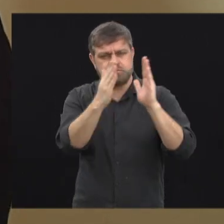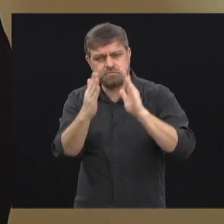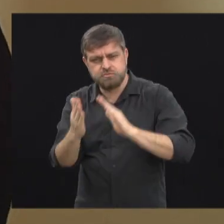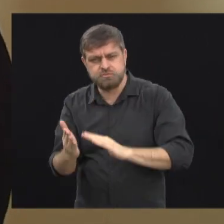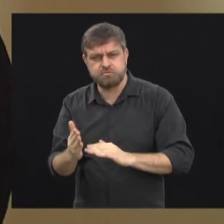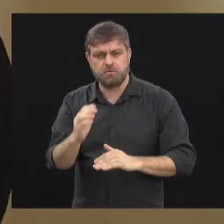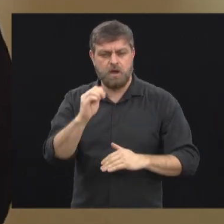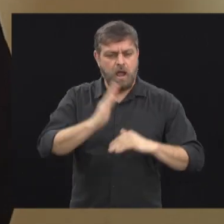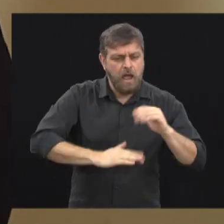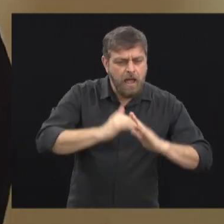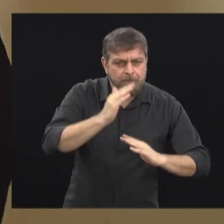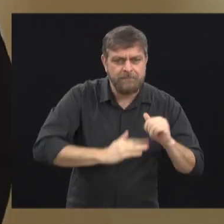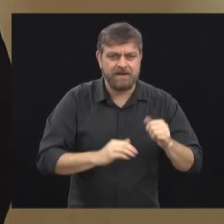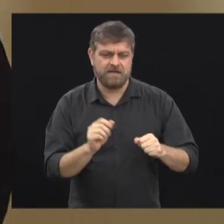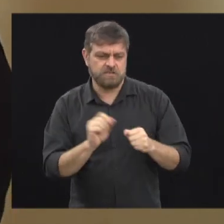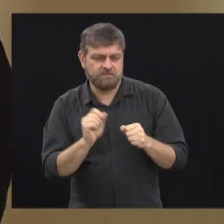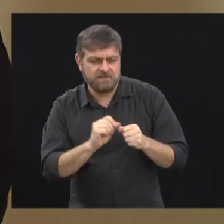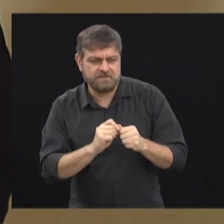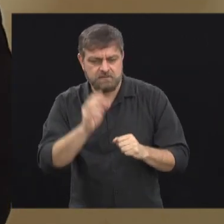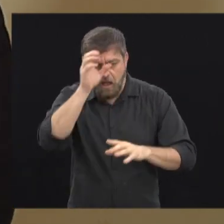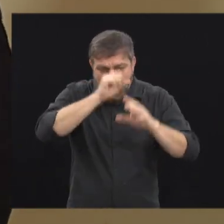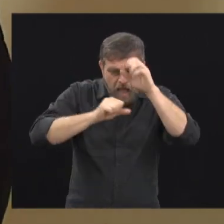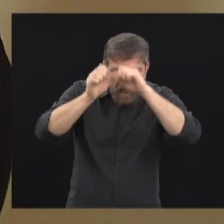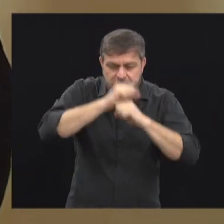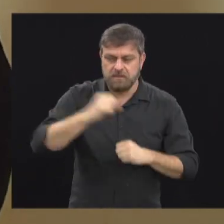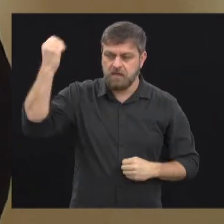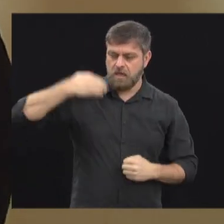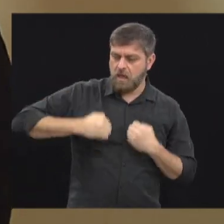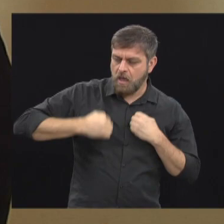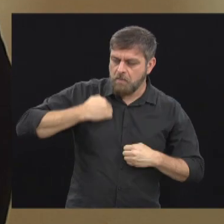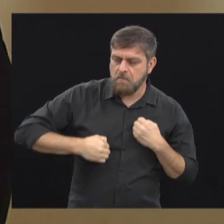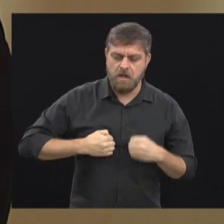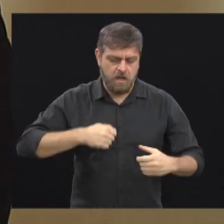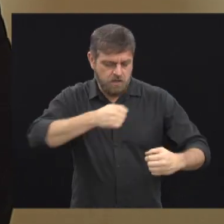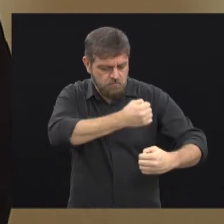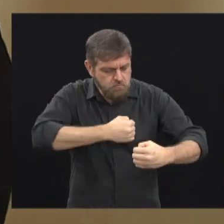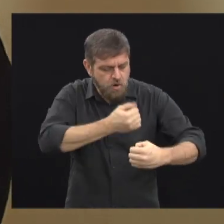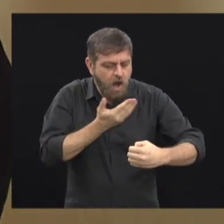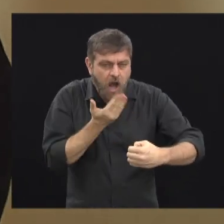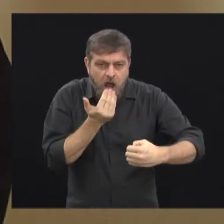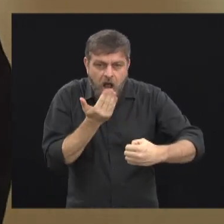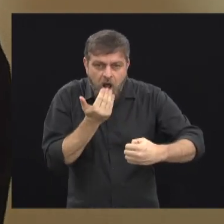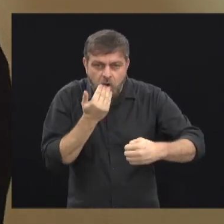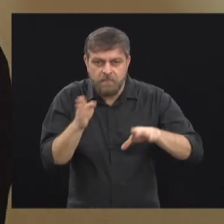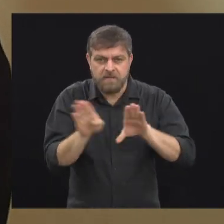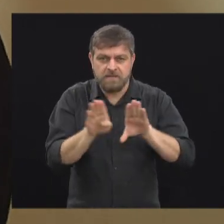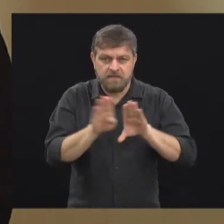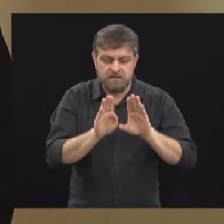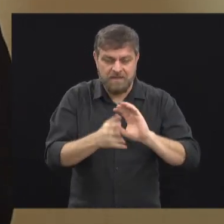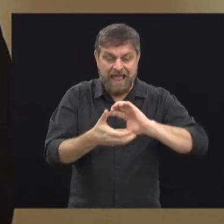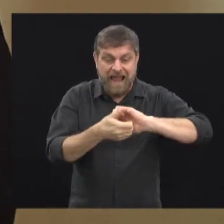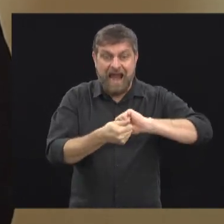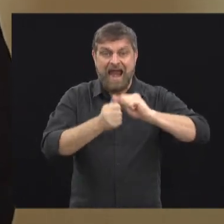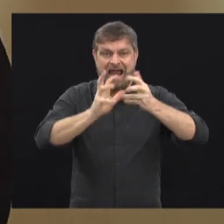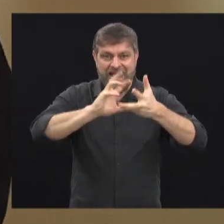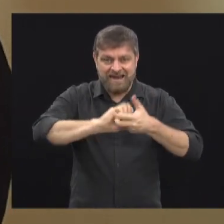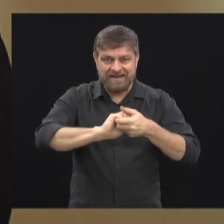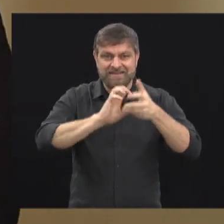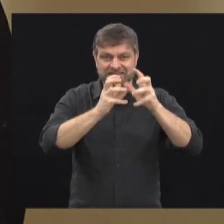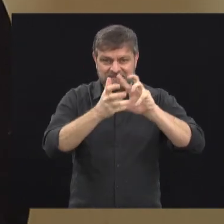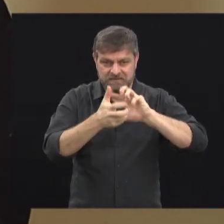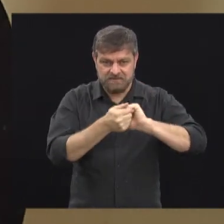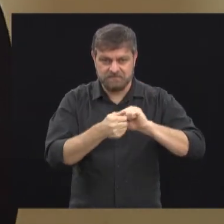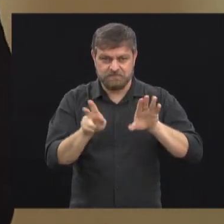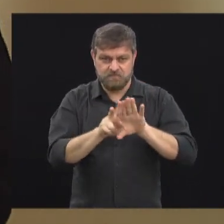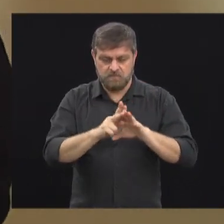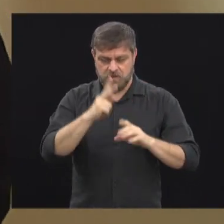atividades de automanutenção, de AVD, de banho, alimentação, atividades de artesanato, de autocuidado,